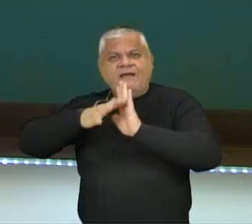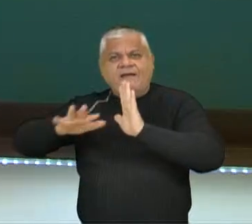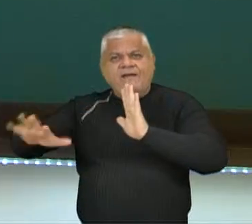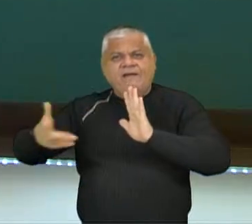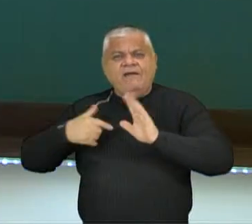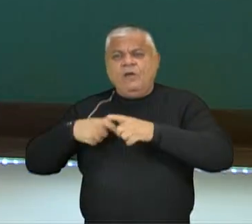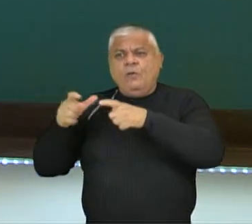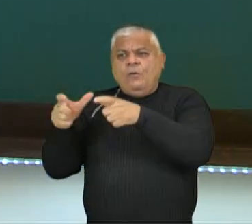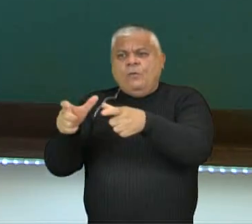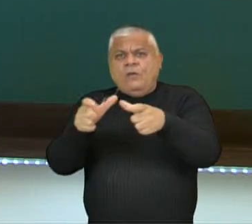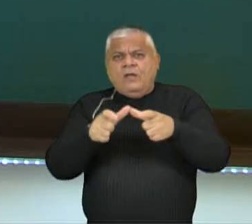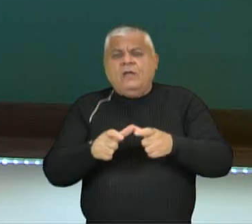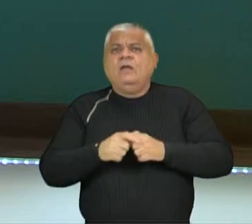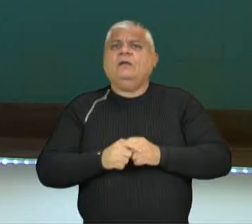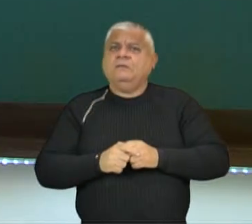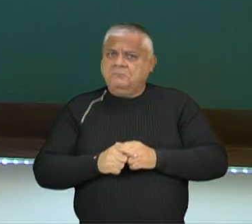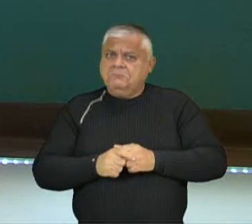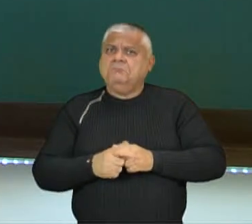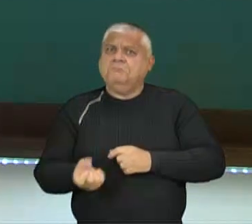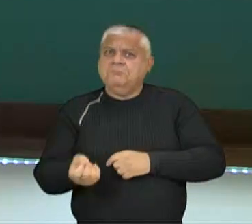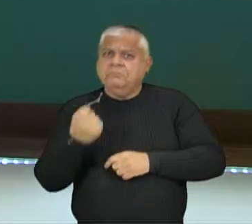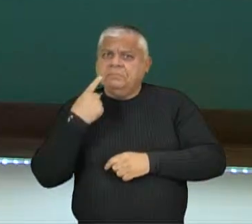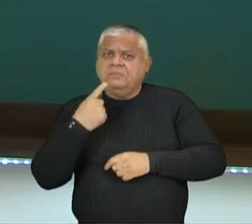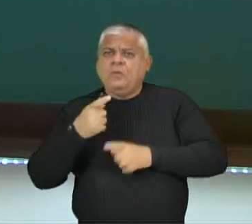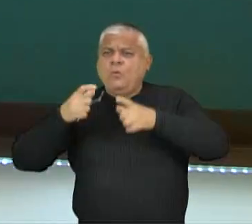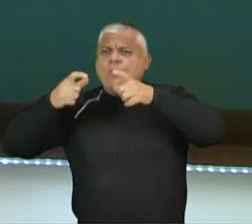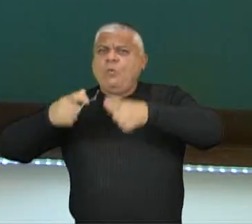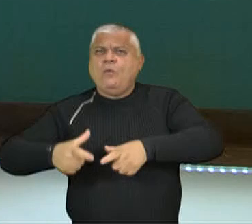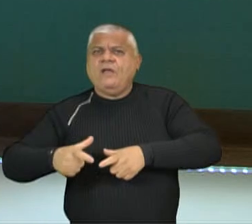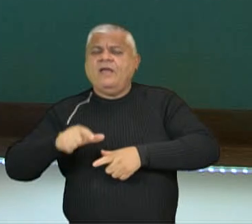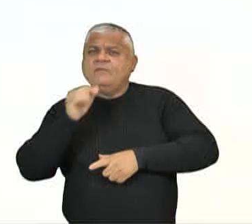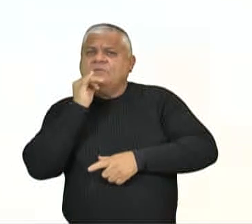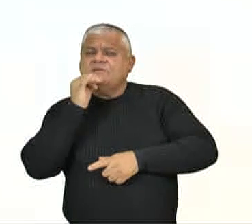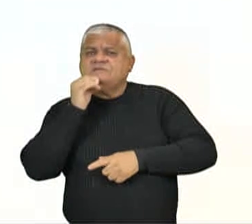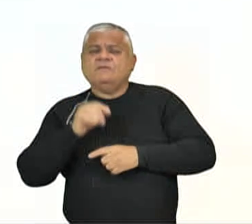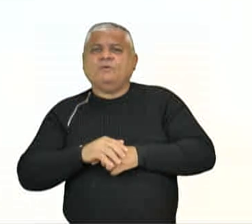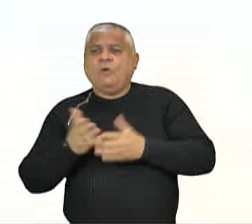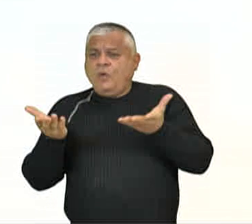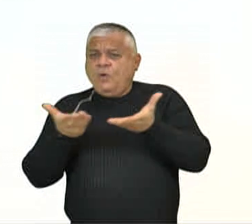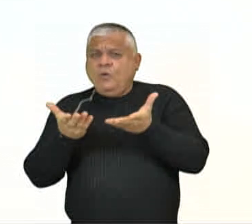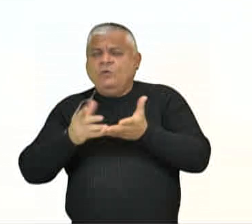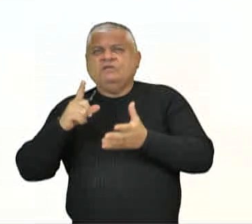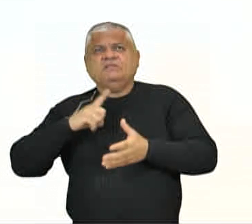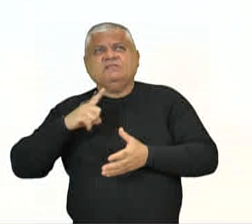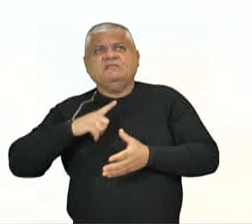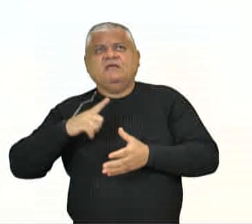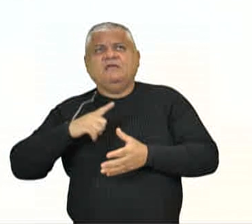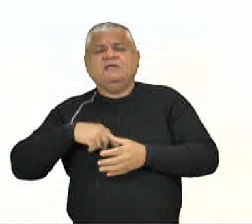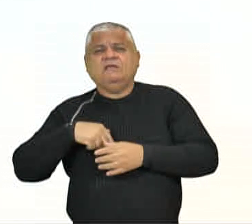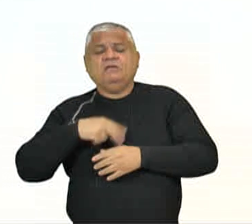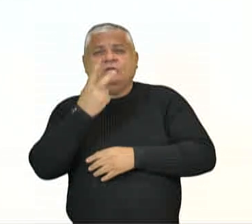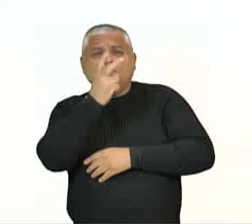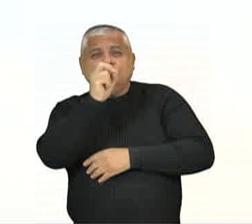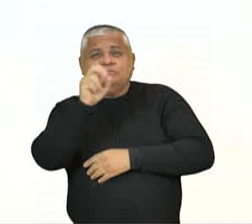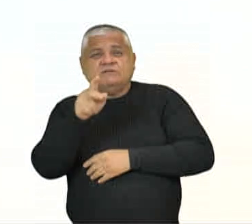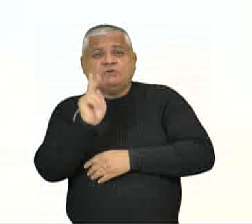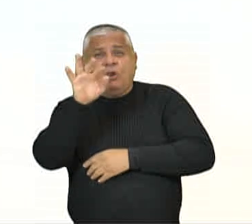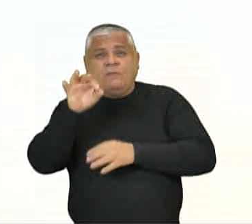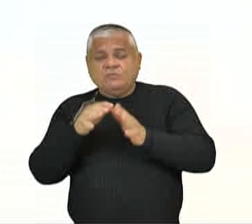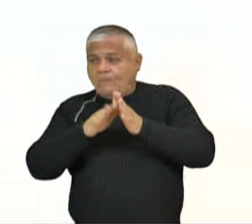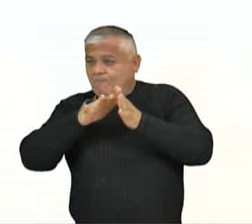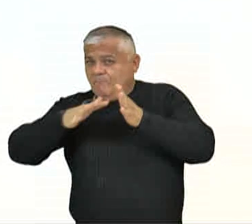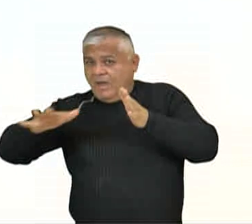campos, numa região terrestre que tem lá hoje 200 quilômetros de distância